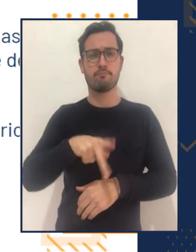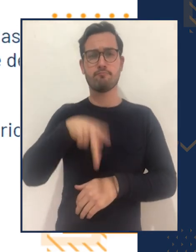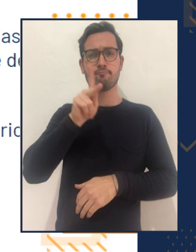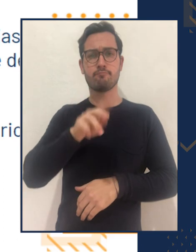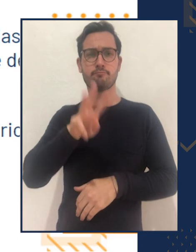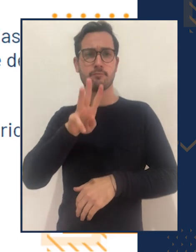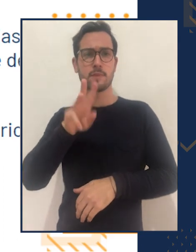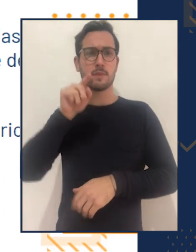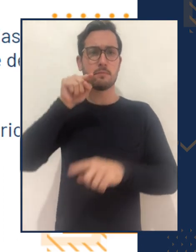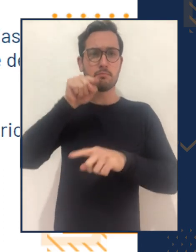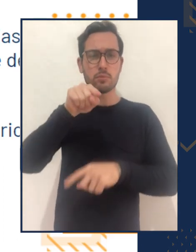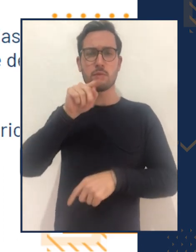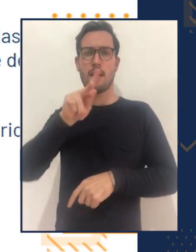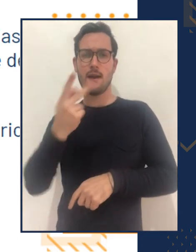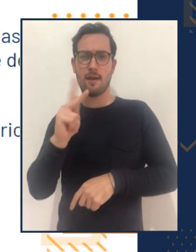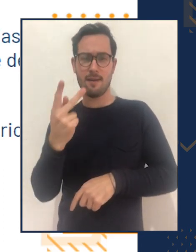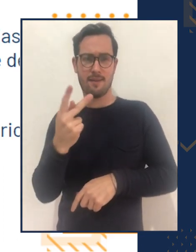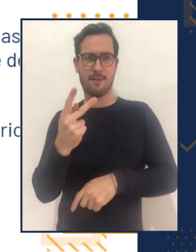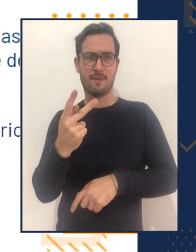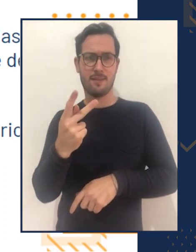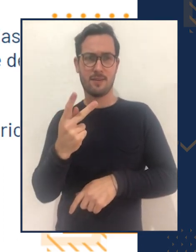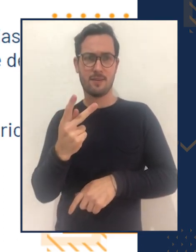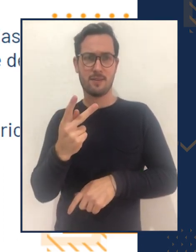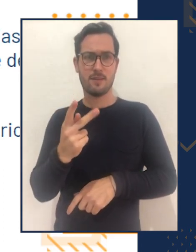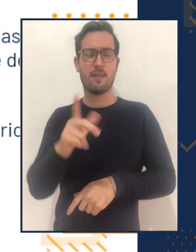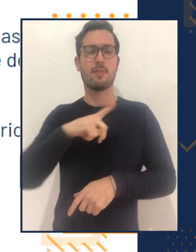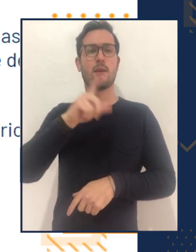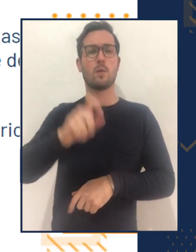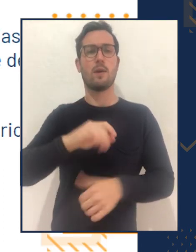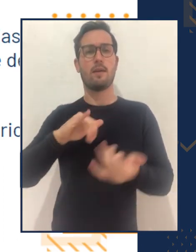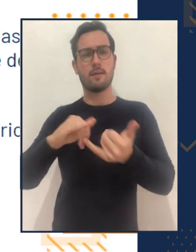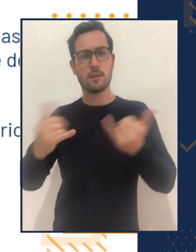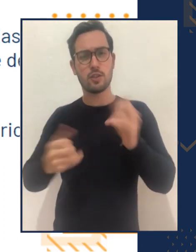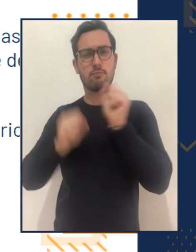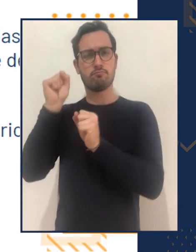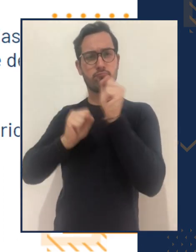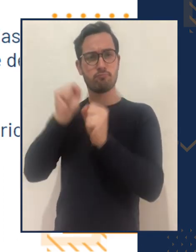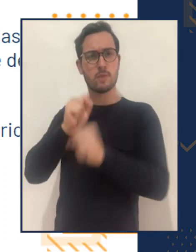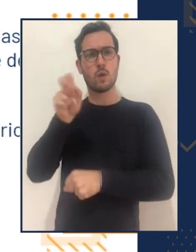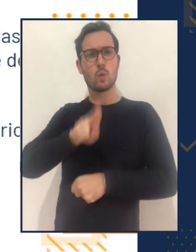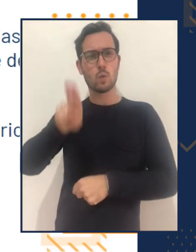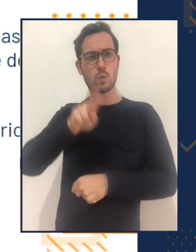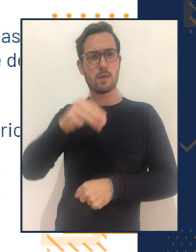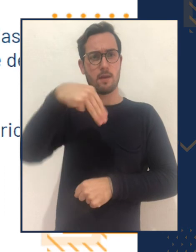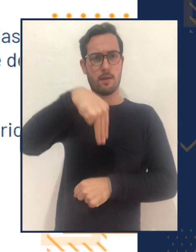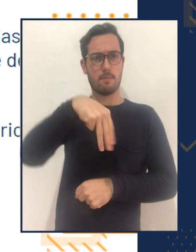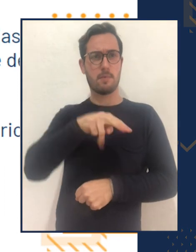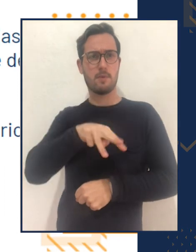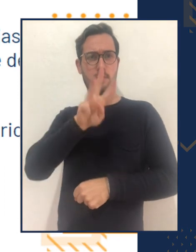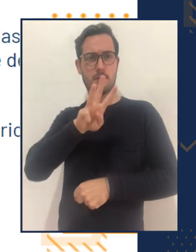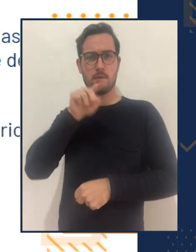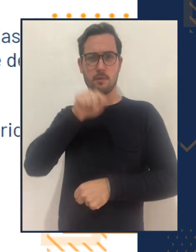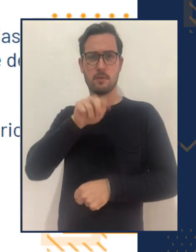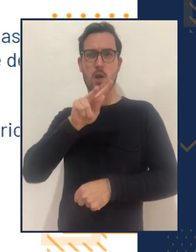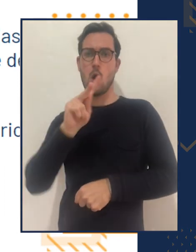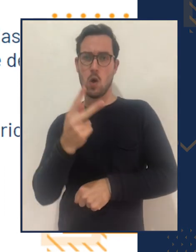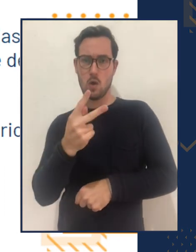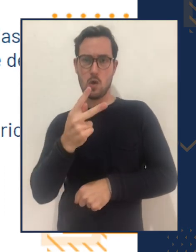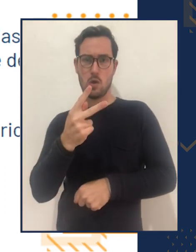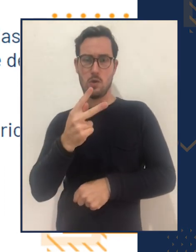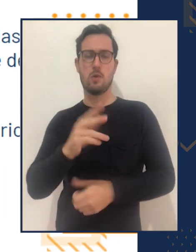geralmente é utilizada então a unidade kWh. E em usinas de geração de energia hidrelétrica, termoelétrica, é utilizado